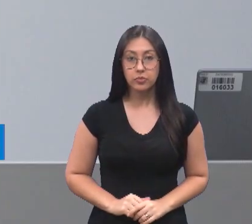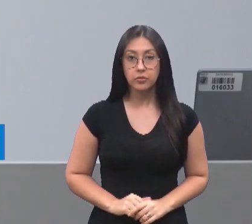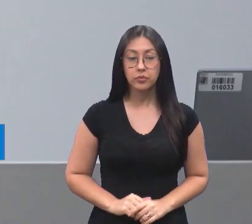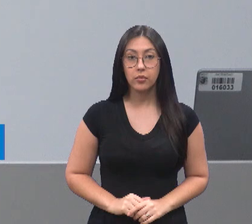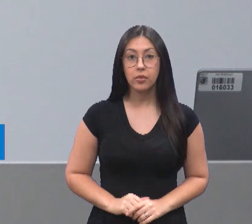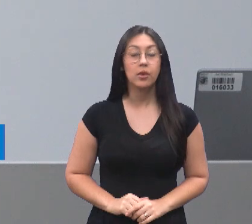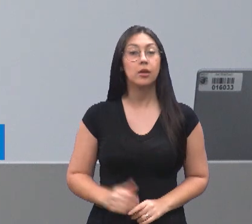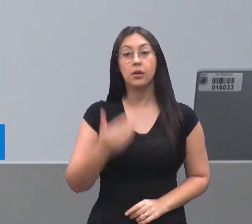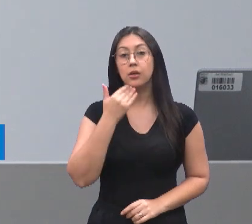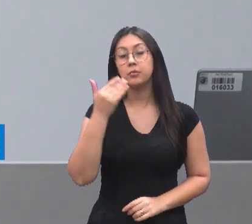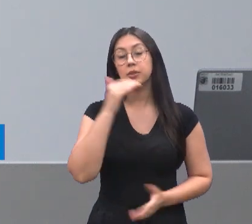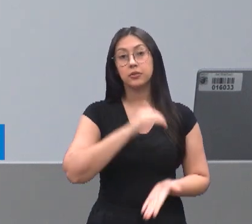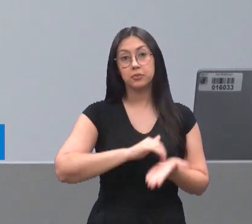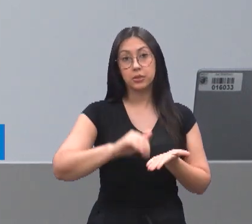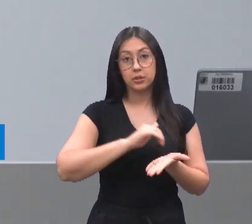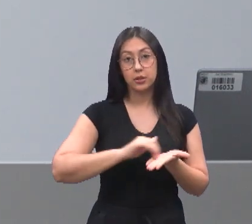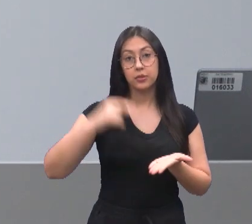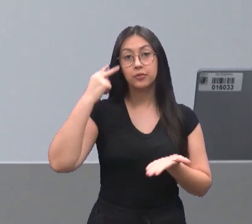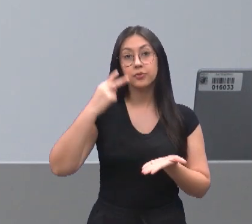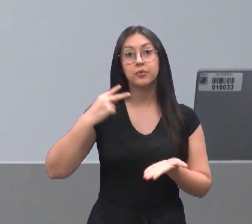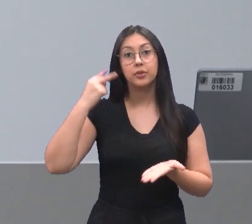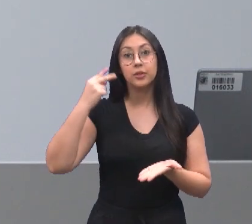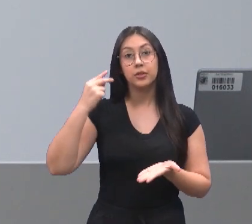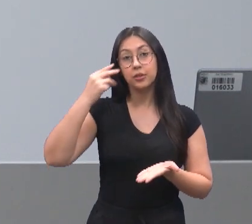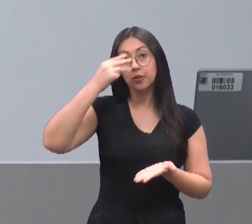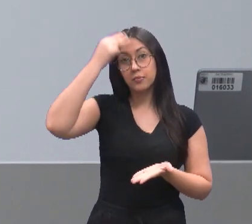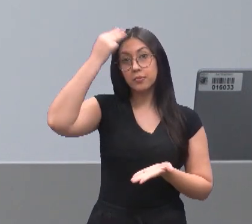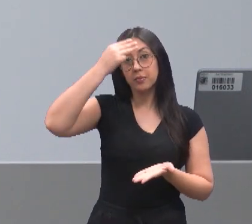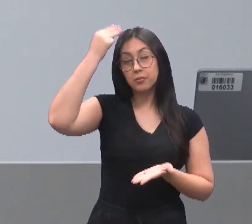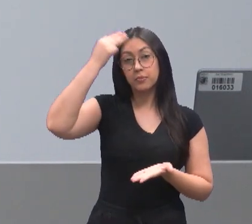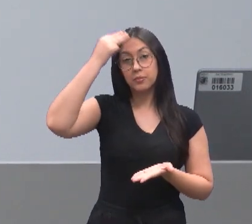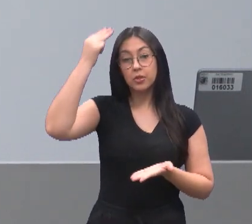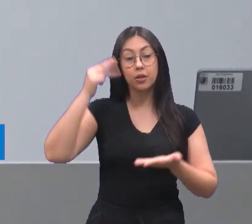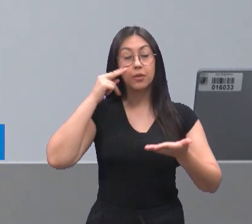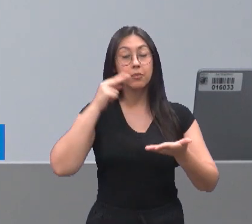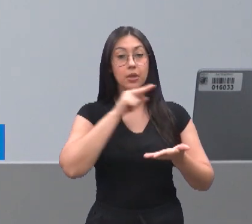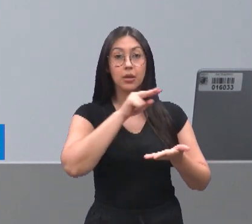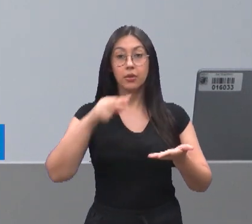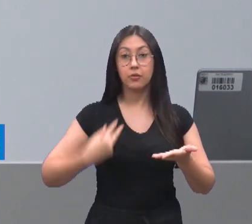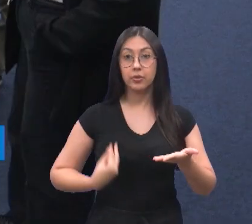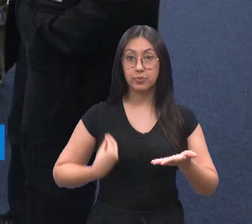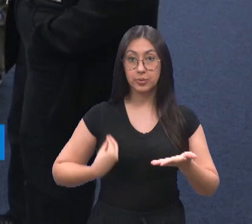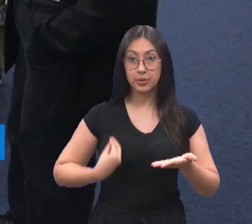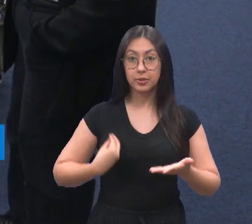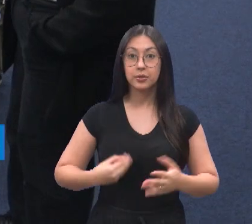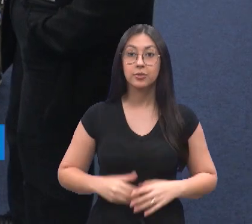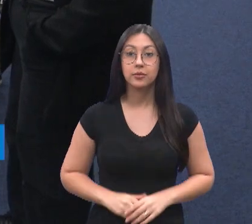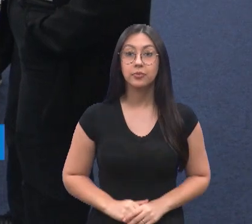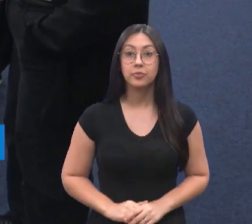Convoco o seu secretário, vereador Milton Vieira Filho, para fazer verificação de presença.